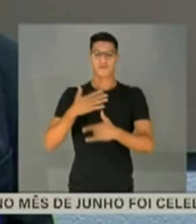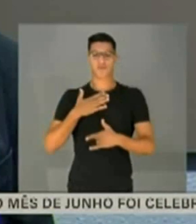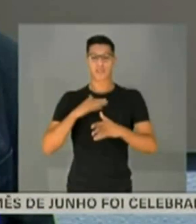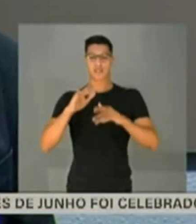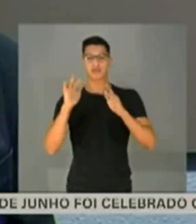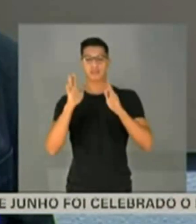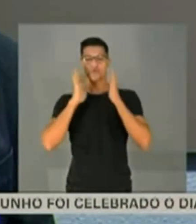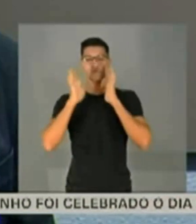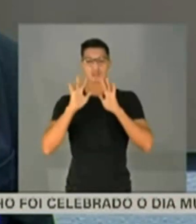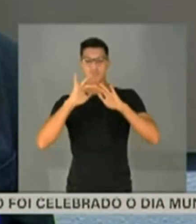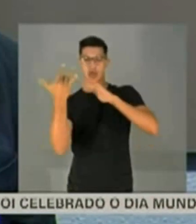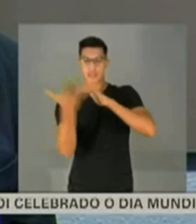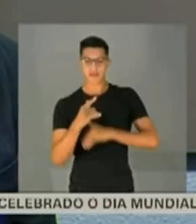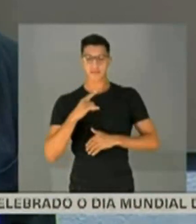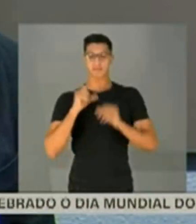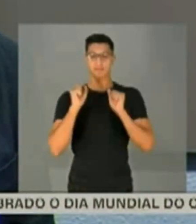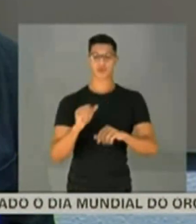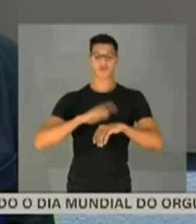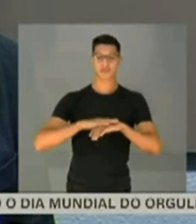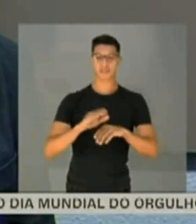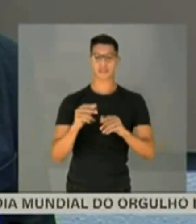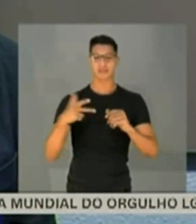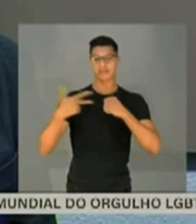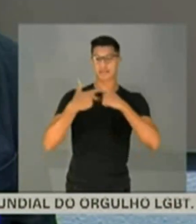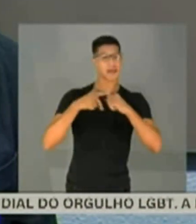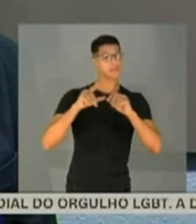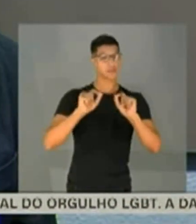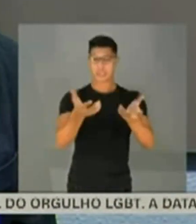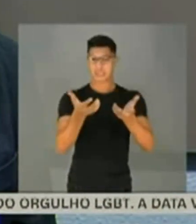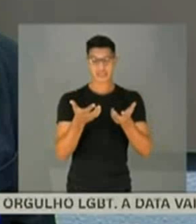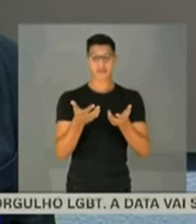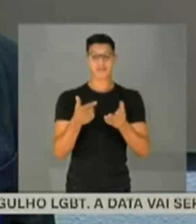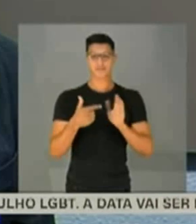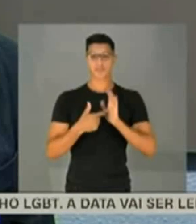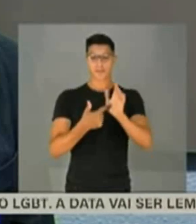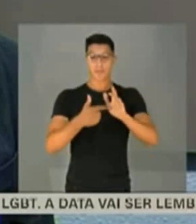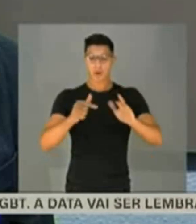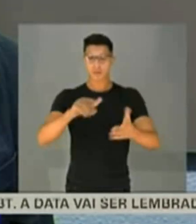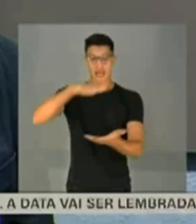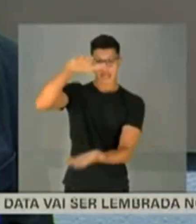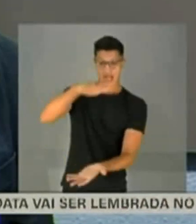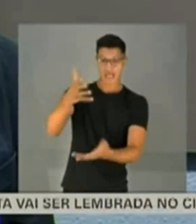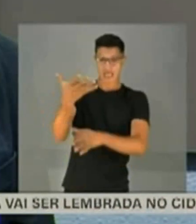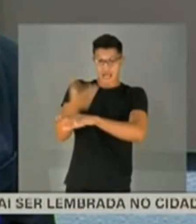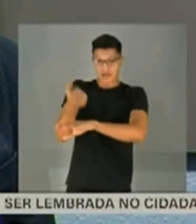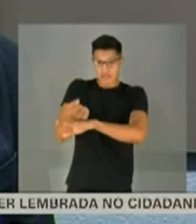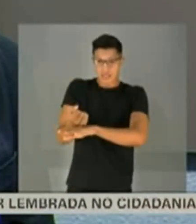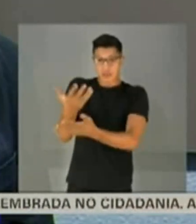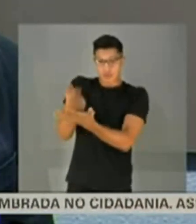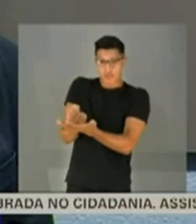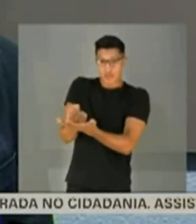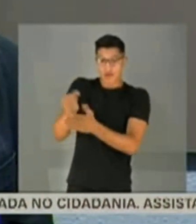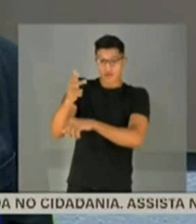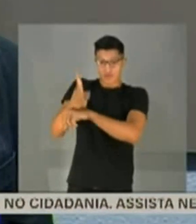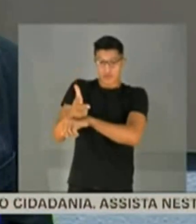porque o Dominguete, ontem, no dia 1º de julho, esse depoente foi colocado propositalmente na